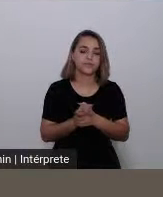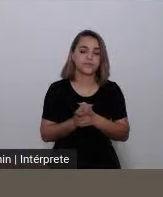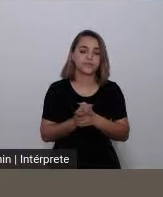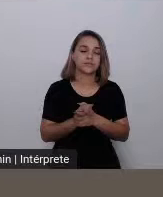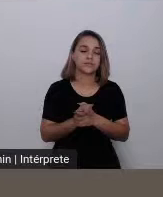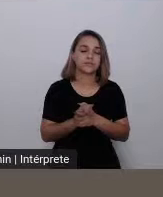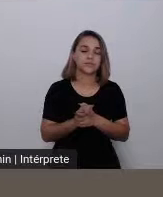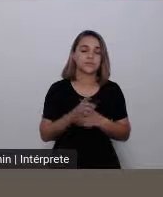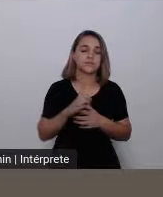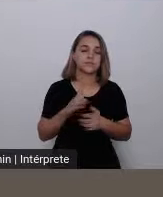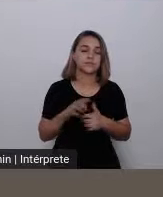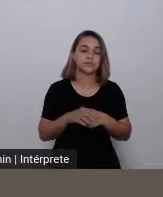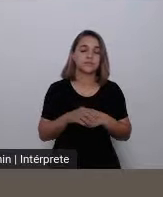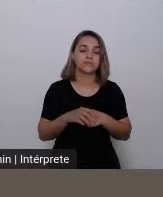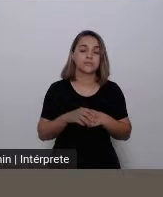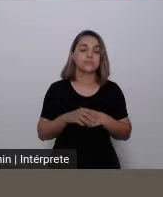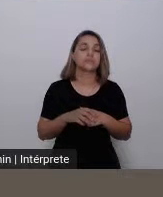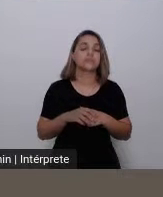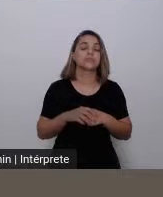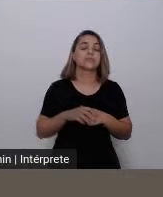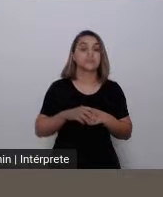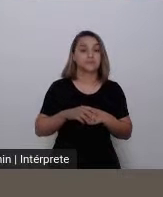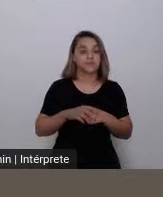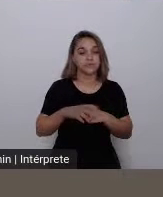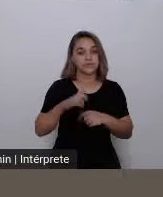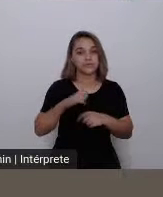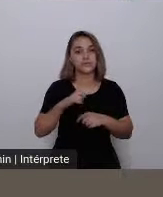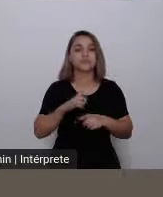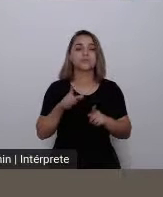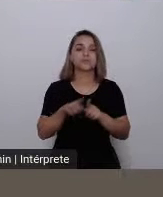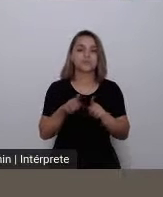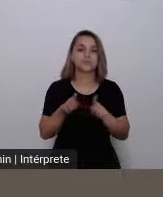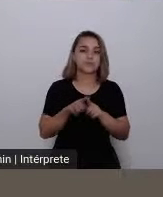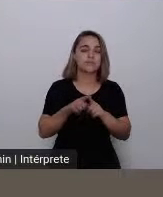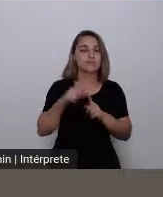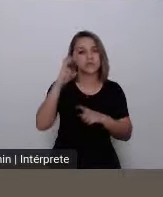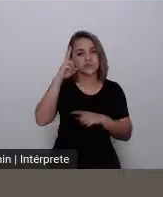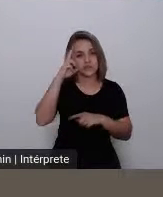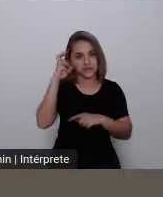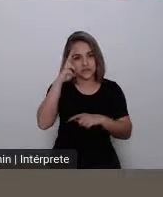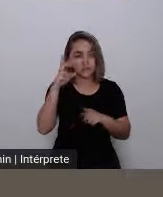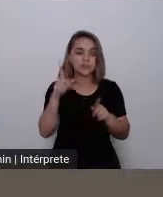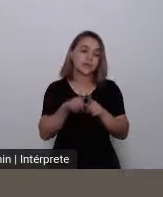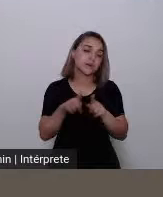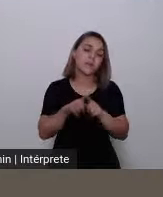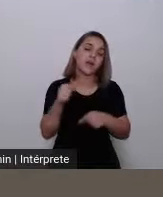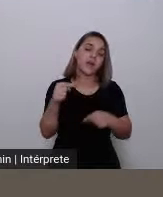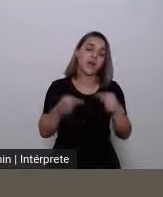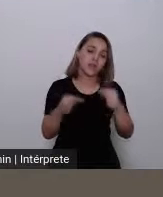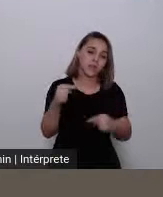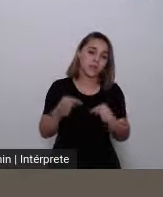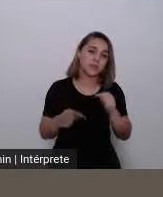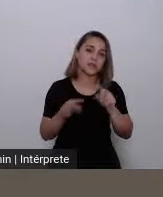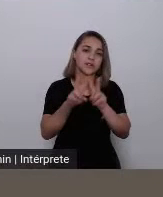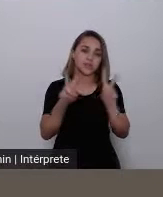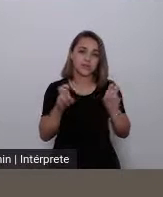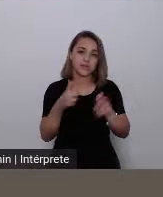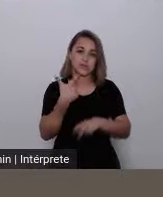nas fórmulas conceituais dos anos 40, consciência da terra, descentralização intelectual ou debate sobre a língua